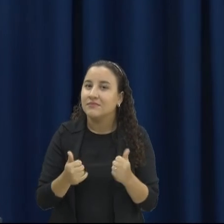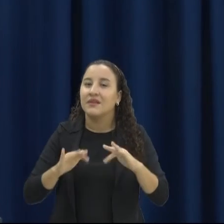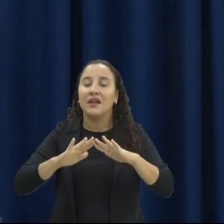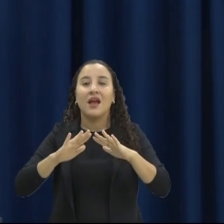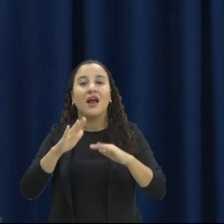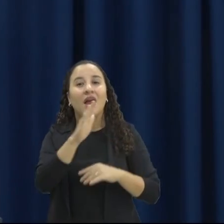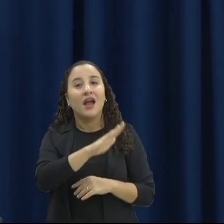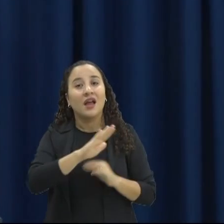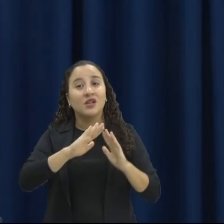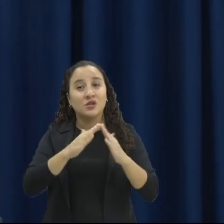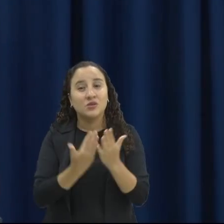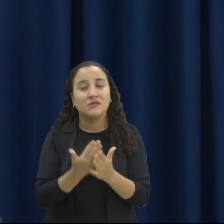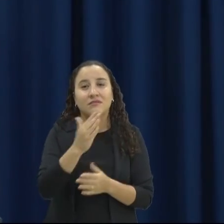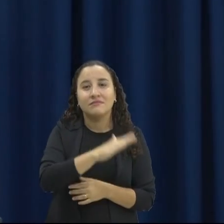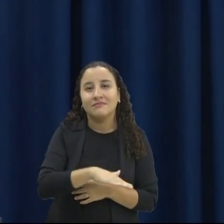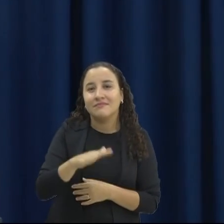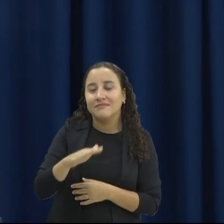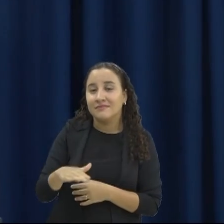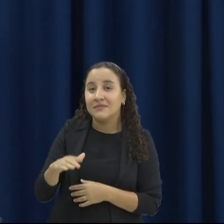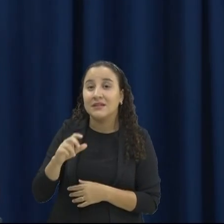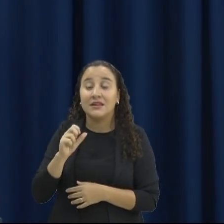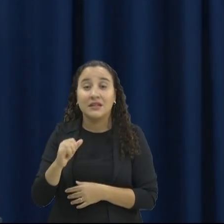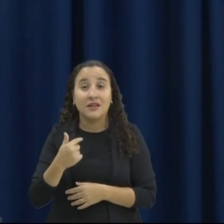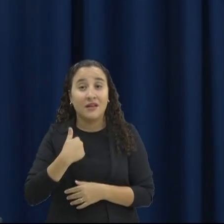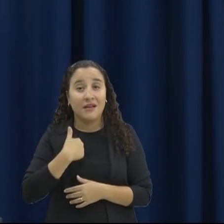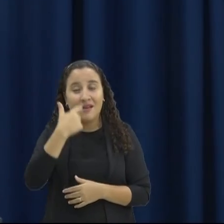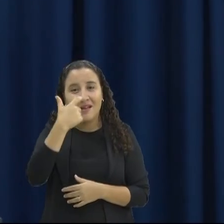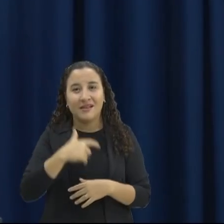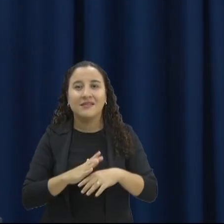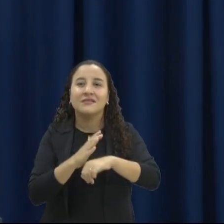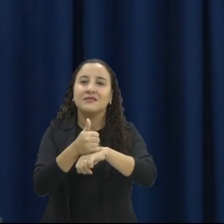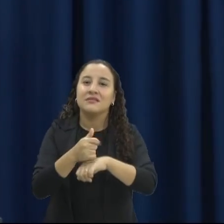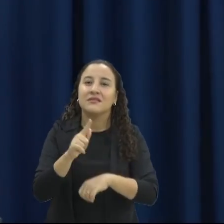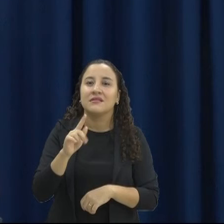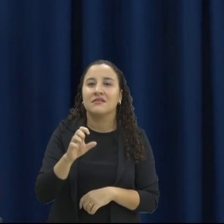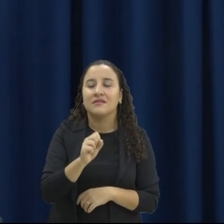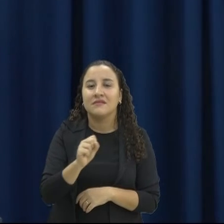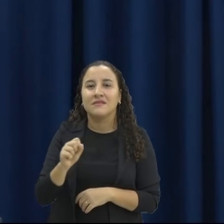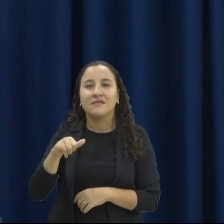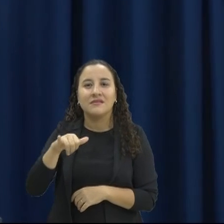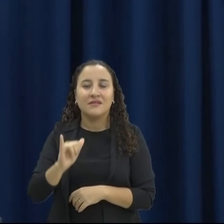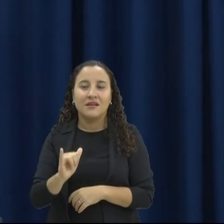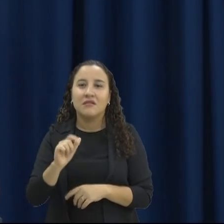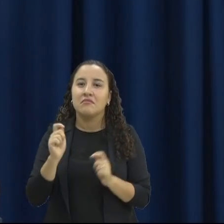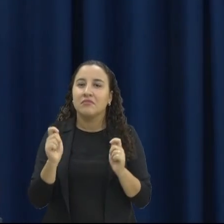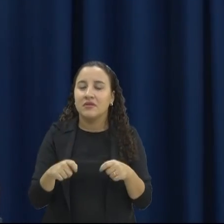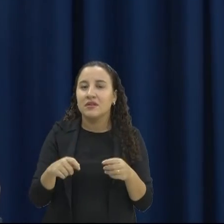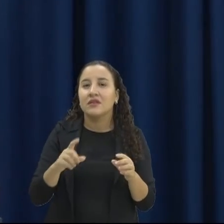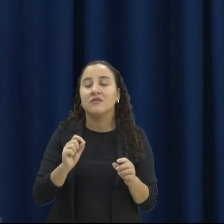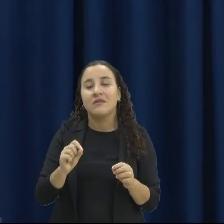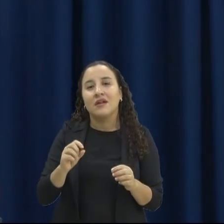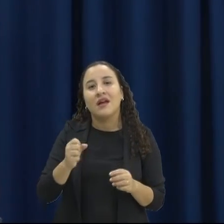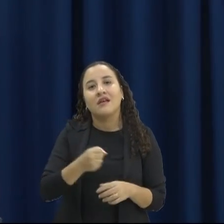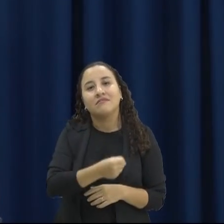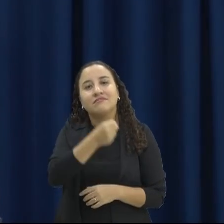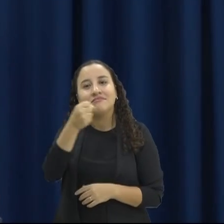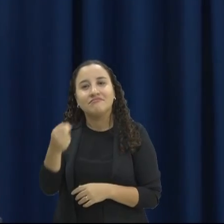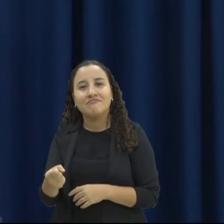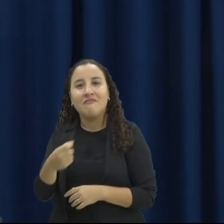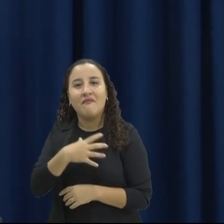de Teresina, na gestão Jessi Fonseca, onde você vai poder deixar o seu filho, a sua filha, sabendo que ele estará